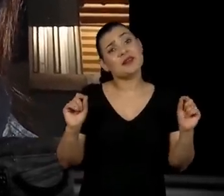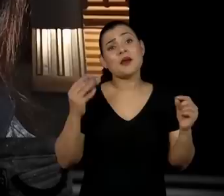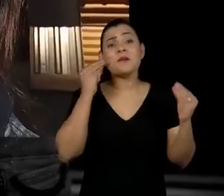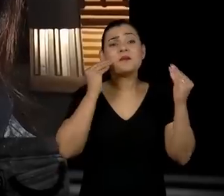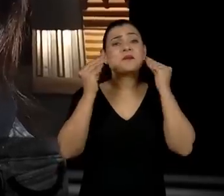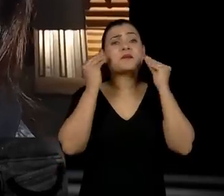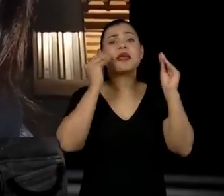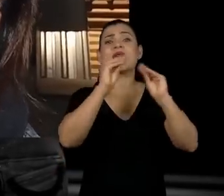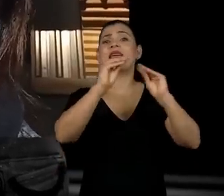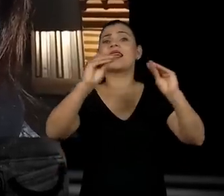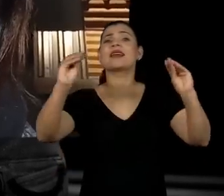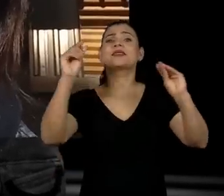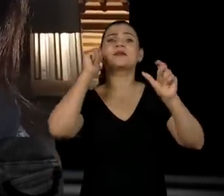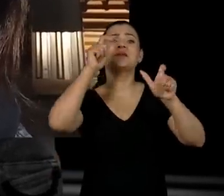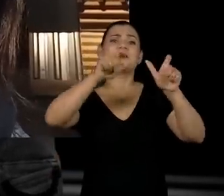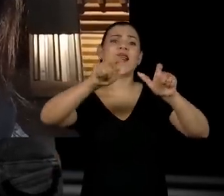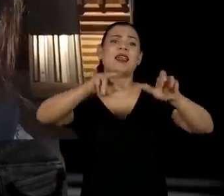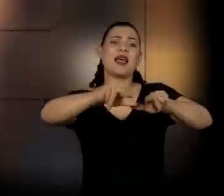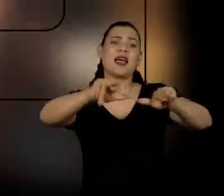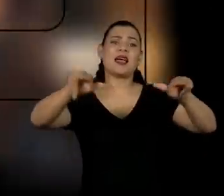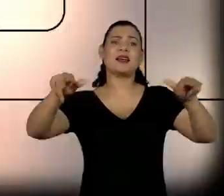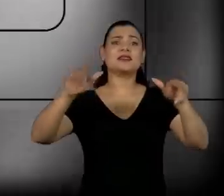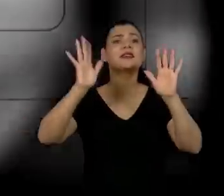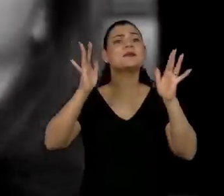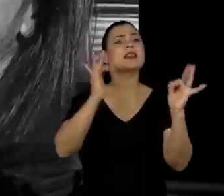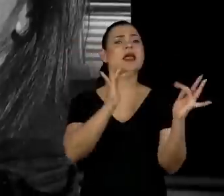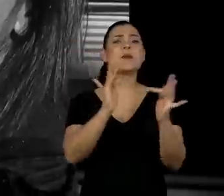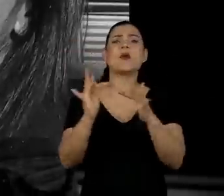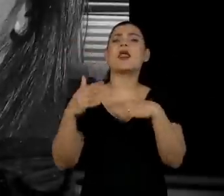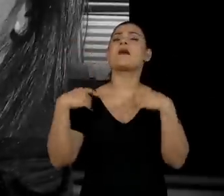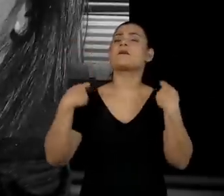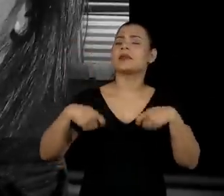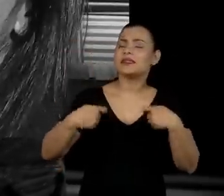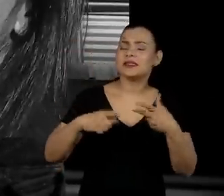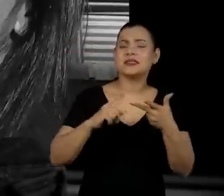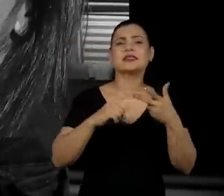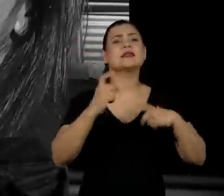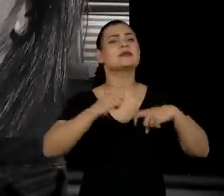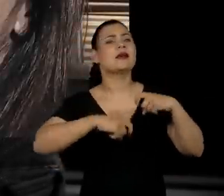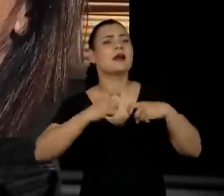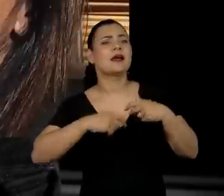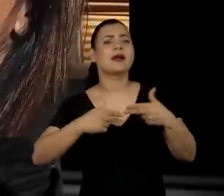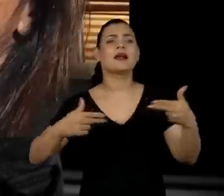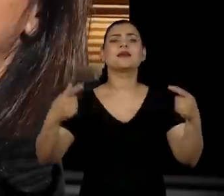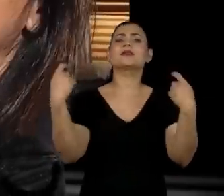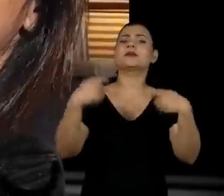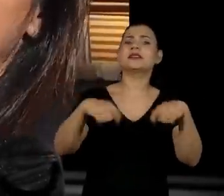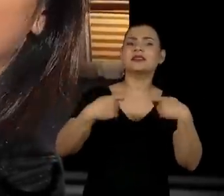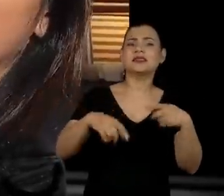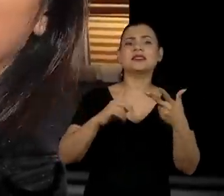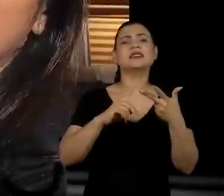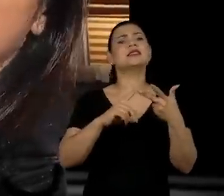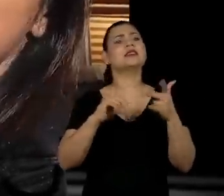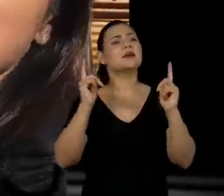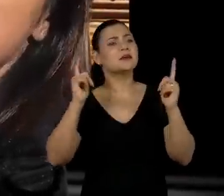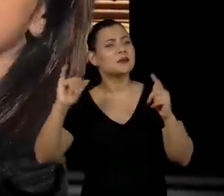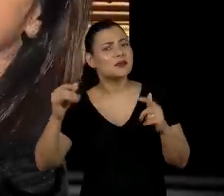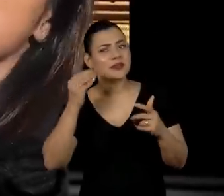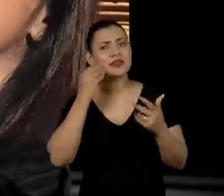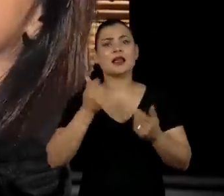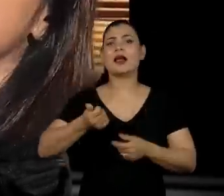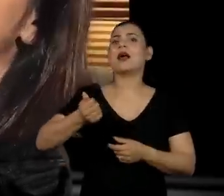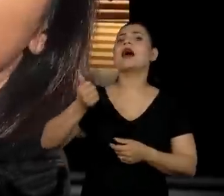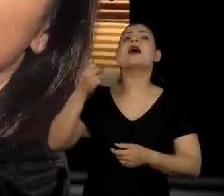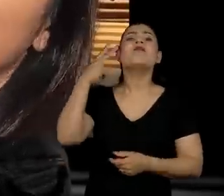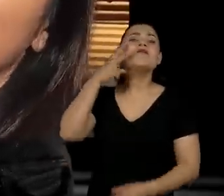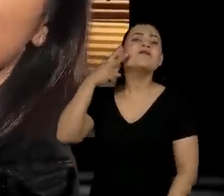monte de beijo para mulherada que tem que namorar muito fazer muito sexo beber